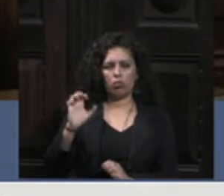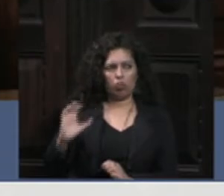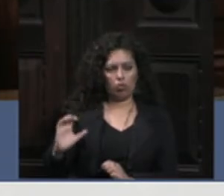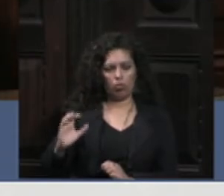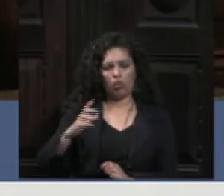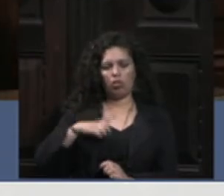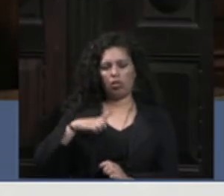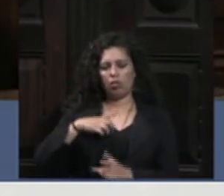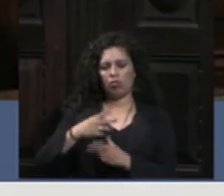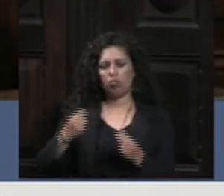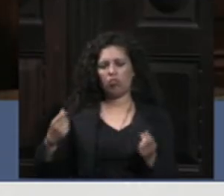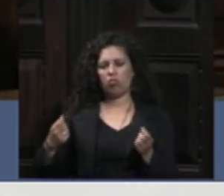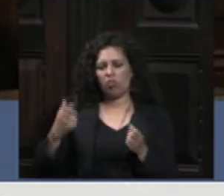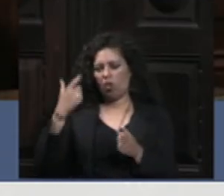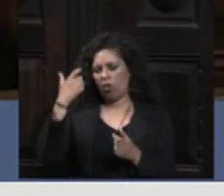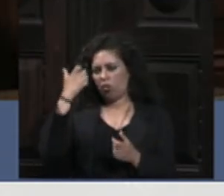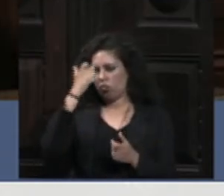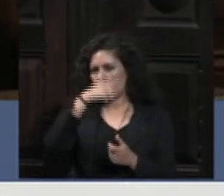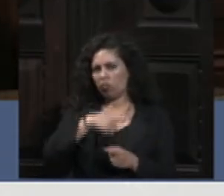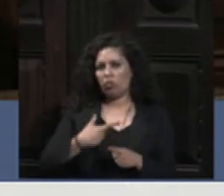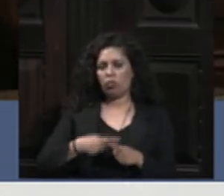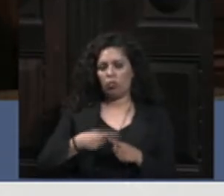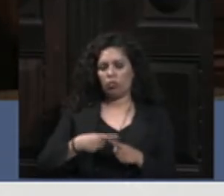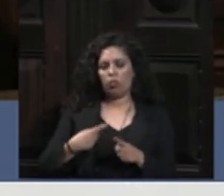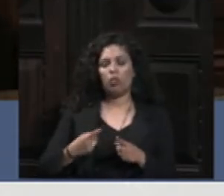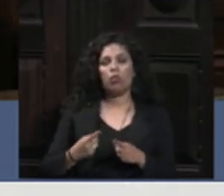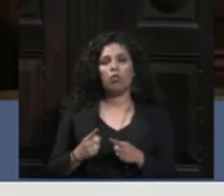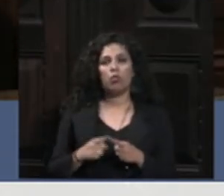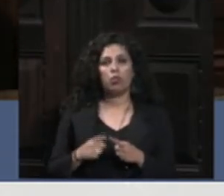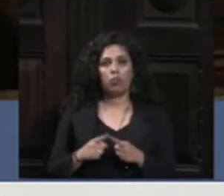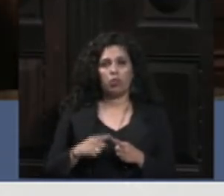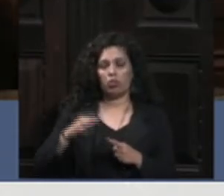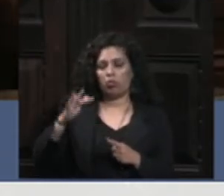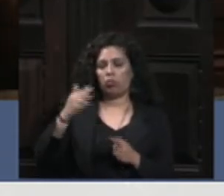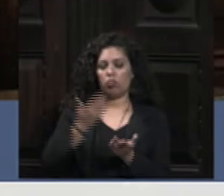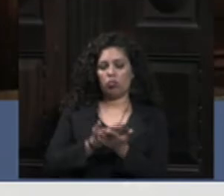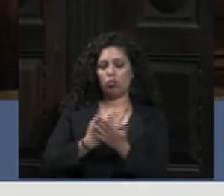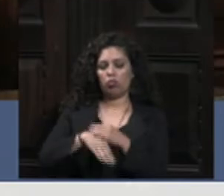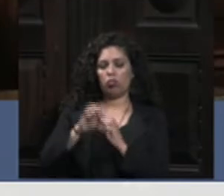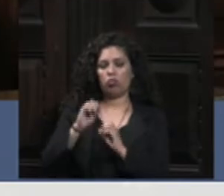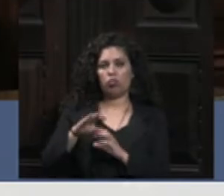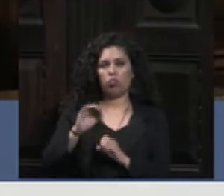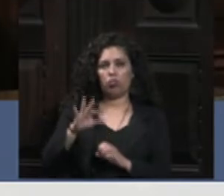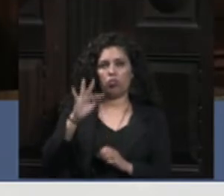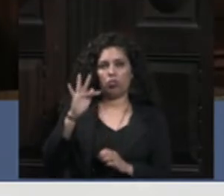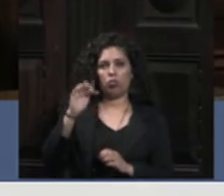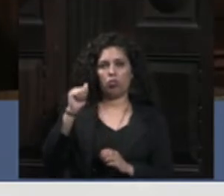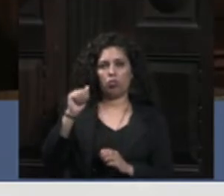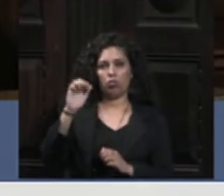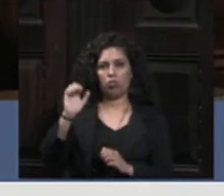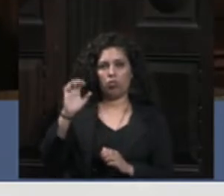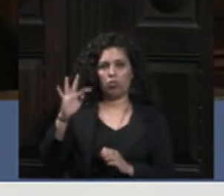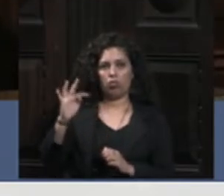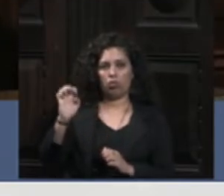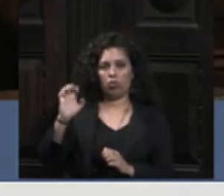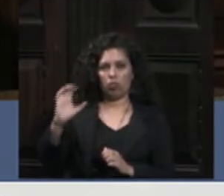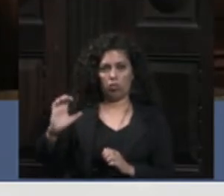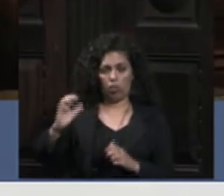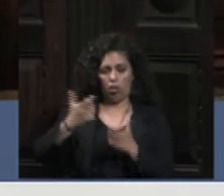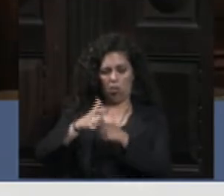início. Primeiro, porque a FAETEC tinha passado por um processo de crescimento completamente